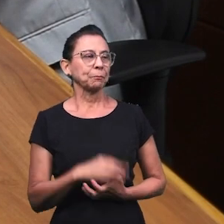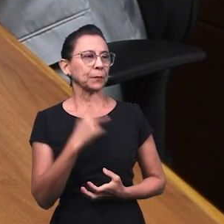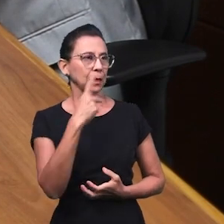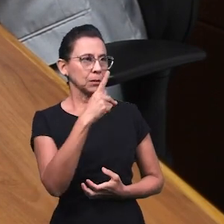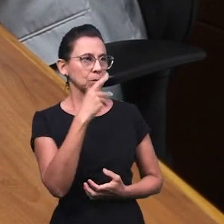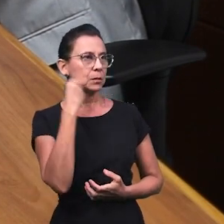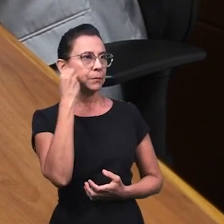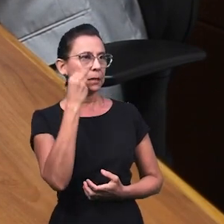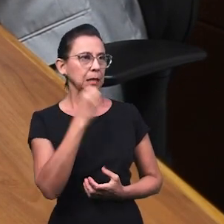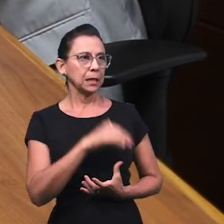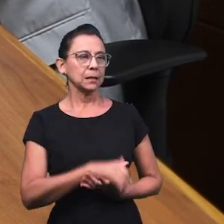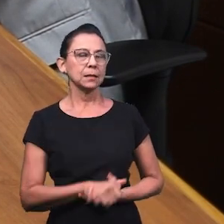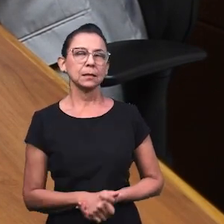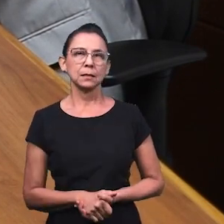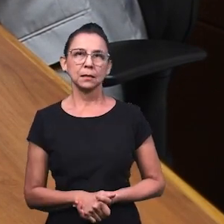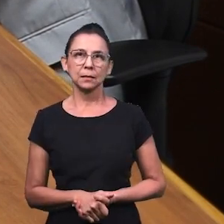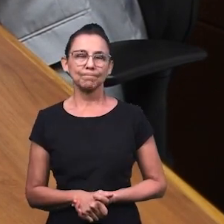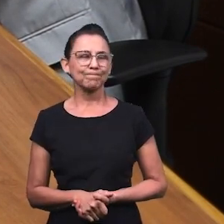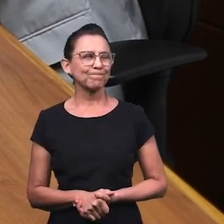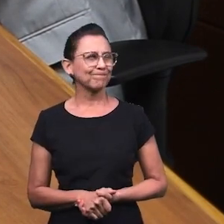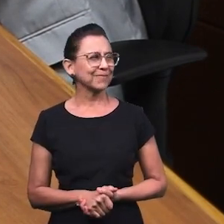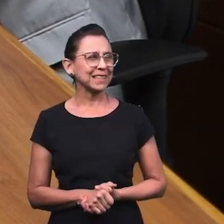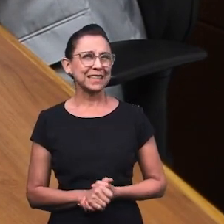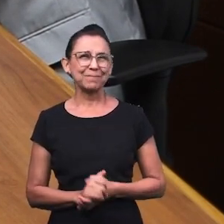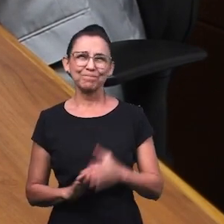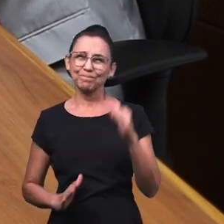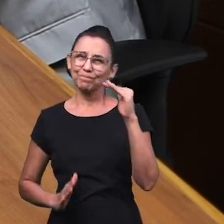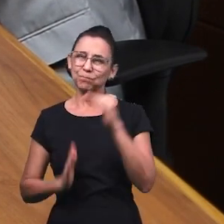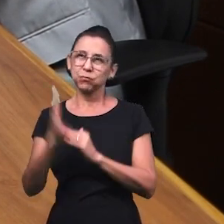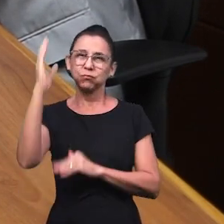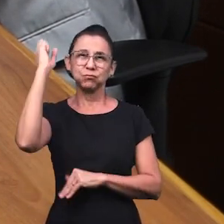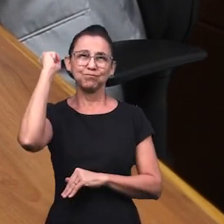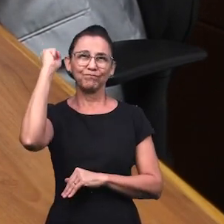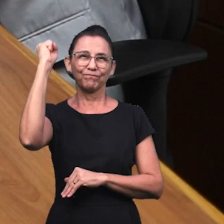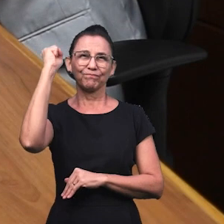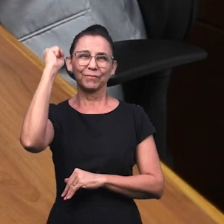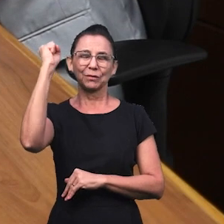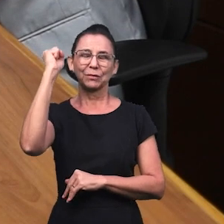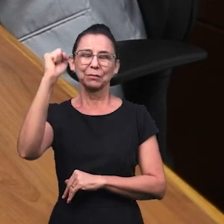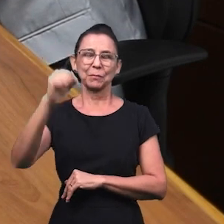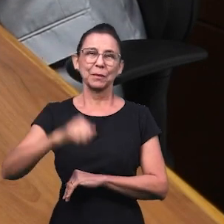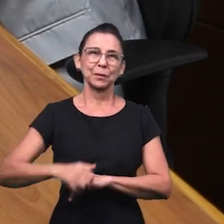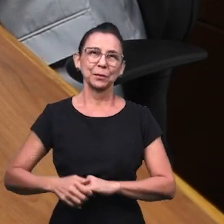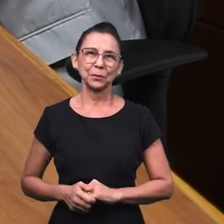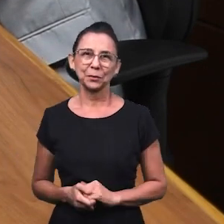sem dúvida, uma experiência de superação.